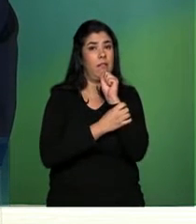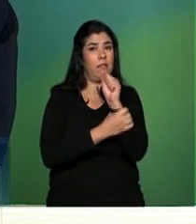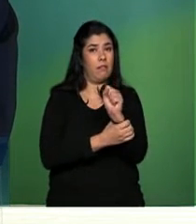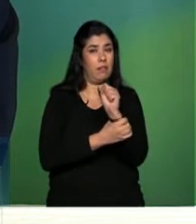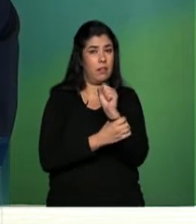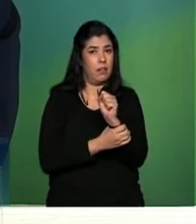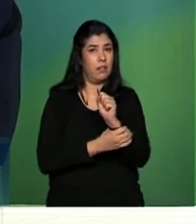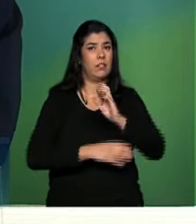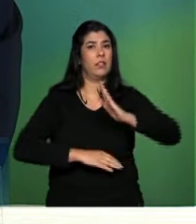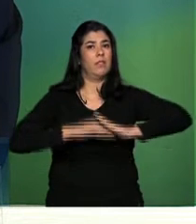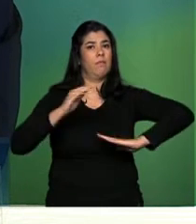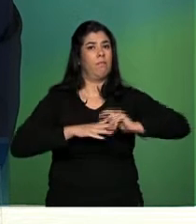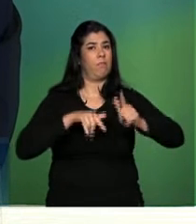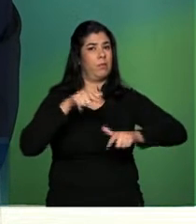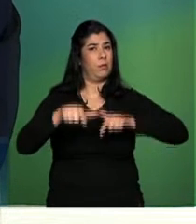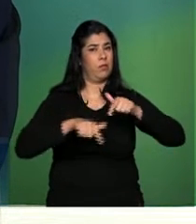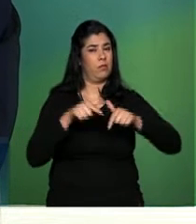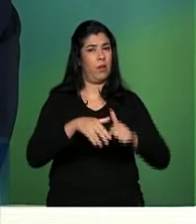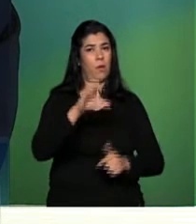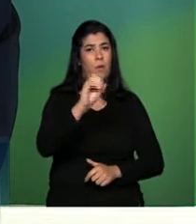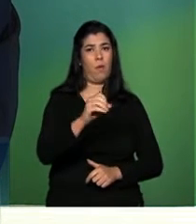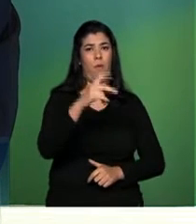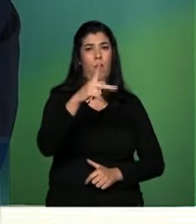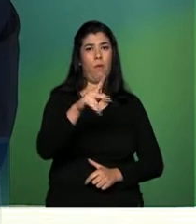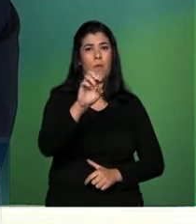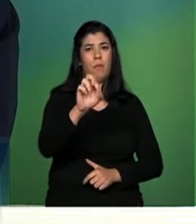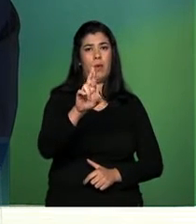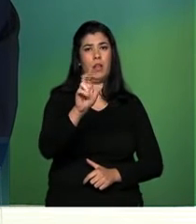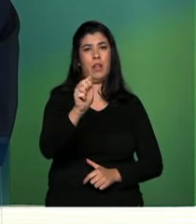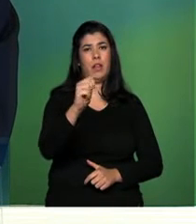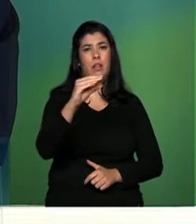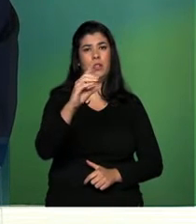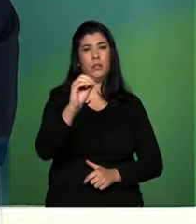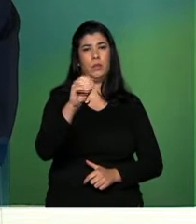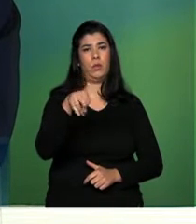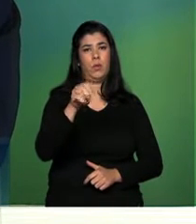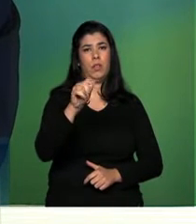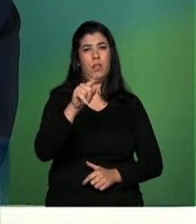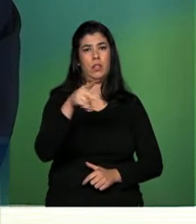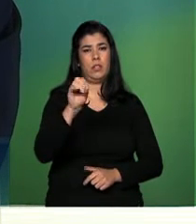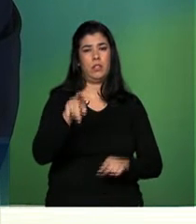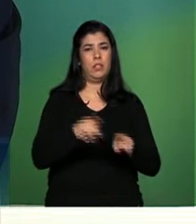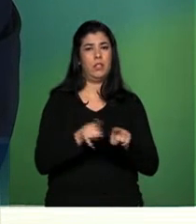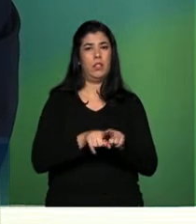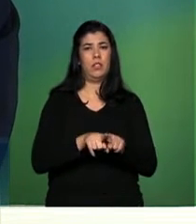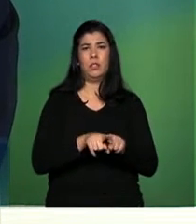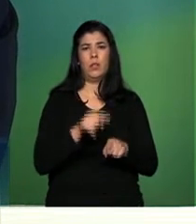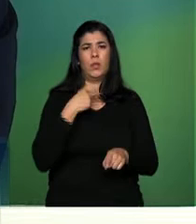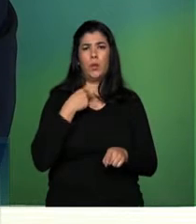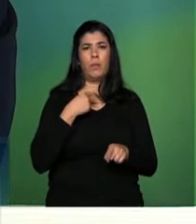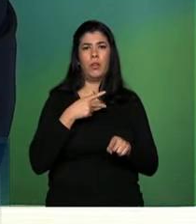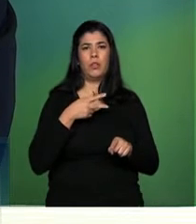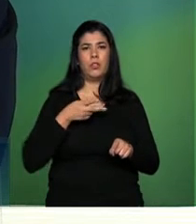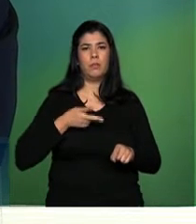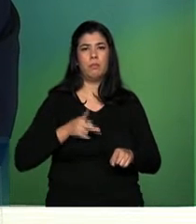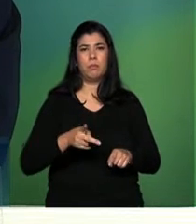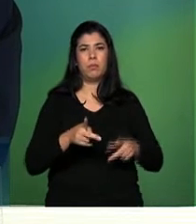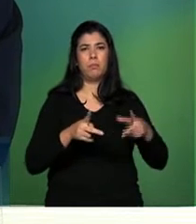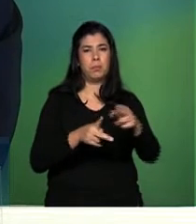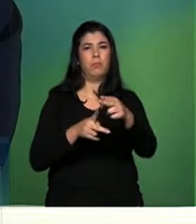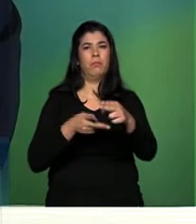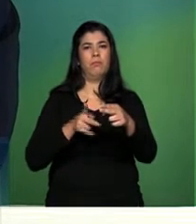dos mecanismos. Não pode haver descontinuidade, não podemos